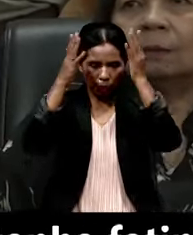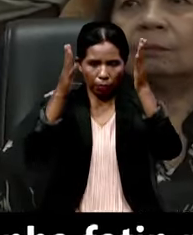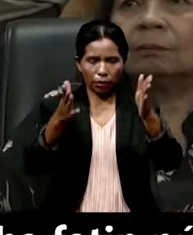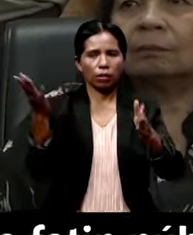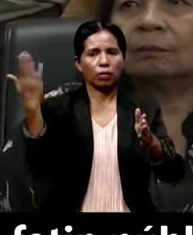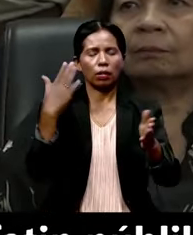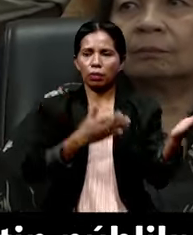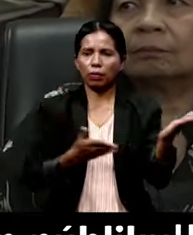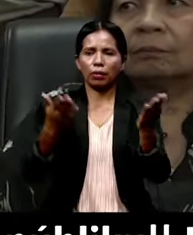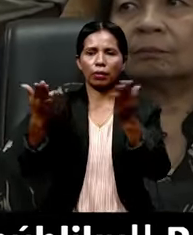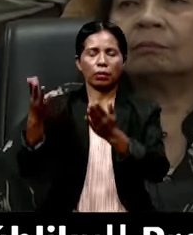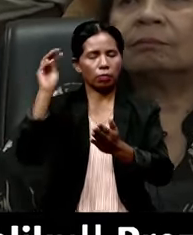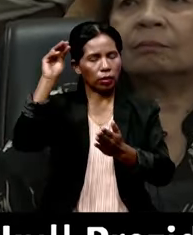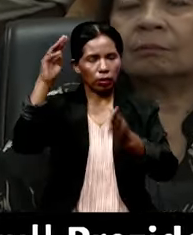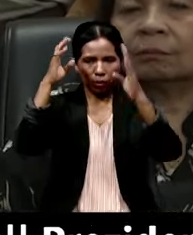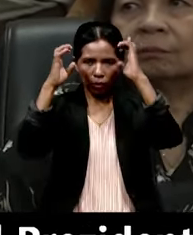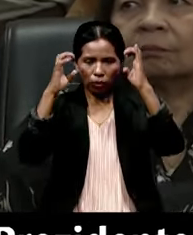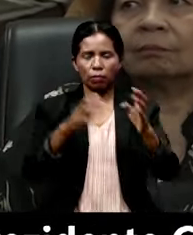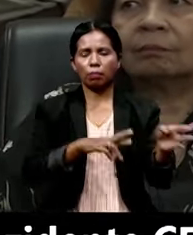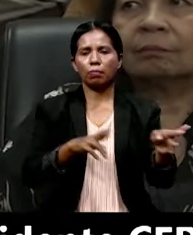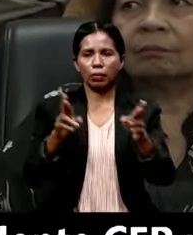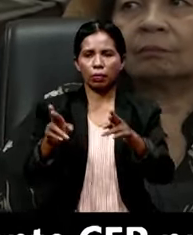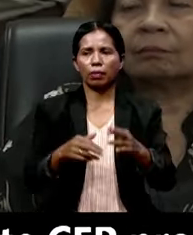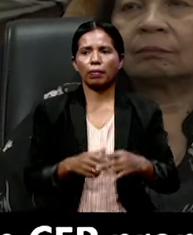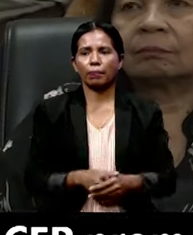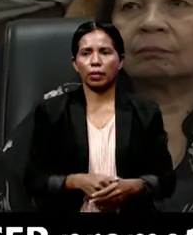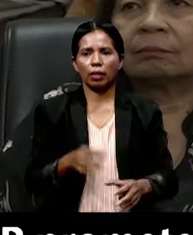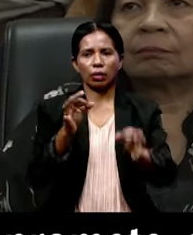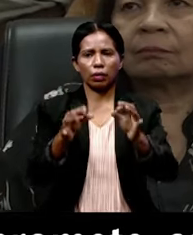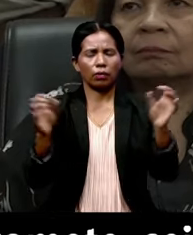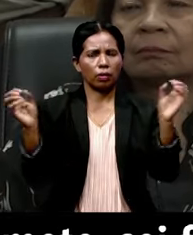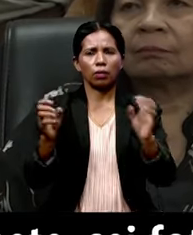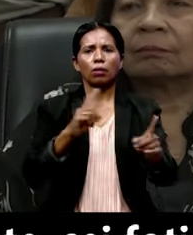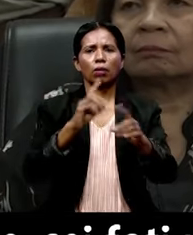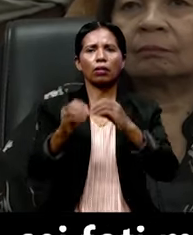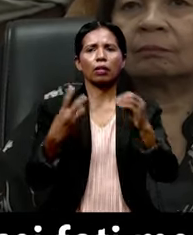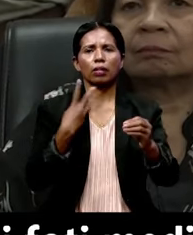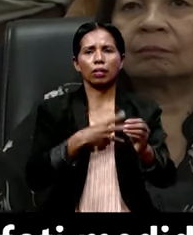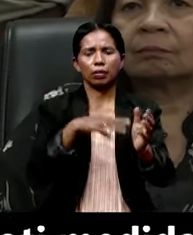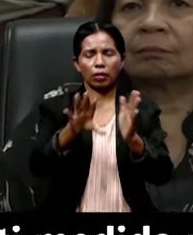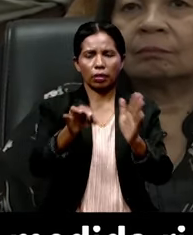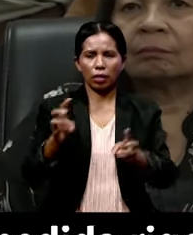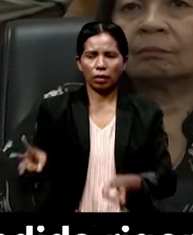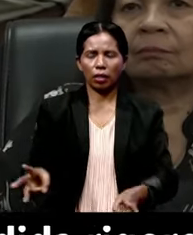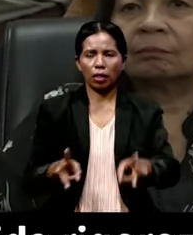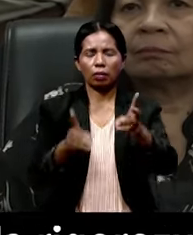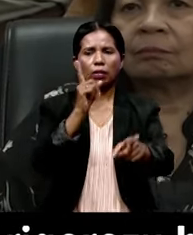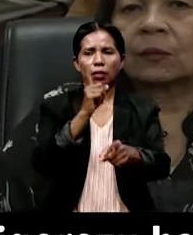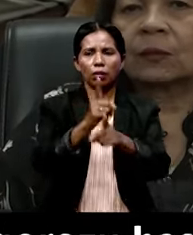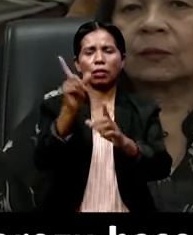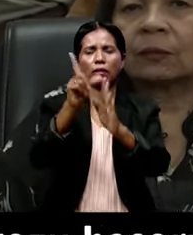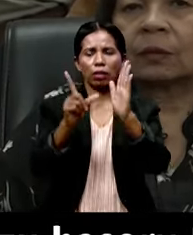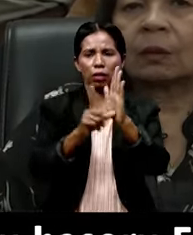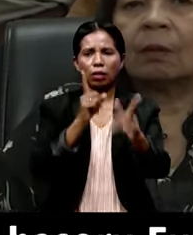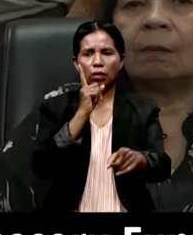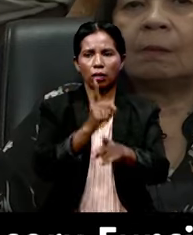ok. Ministério da Educação pronto. Né, pronto. Mas que lá a solução? Mas aí está tu retan dala no bem mais justo, lia los,